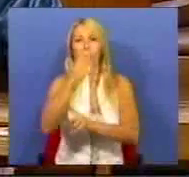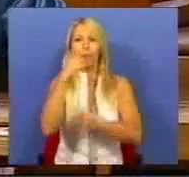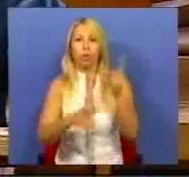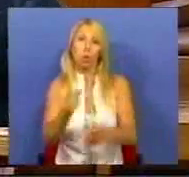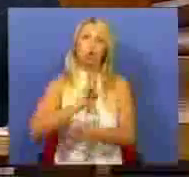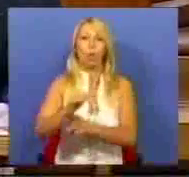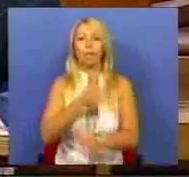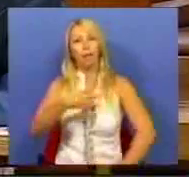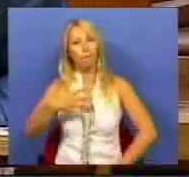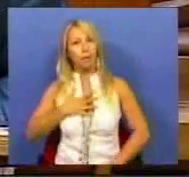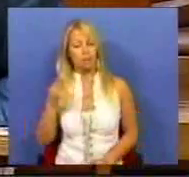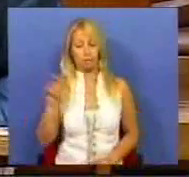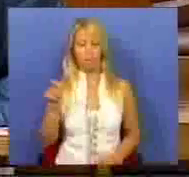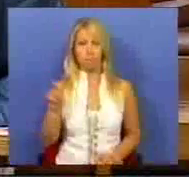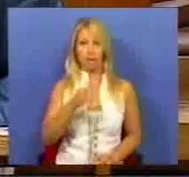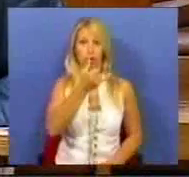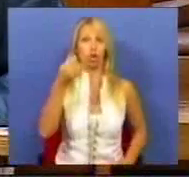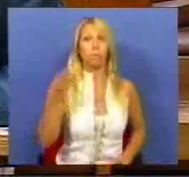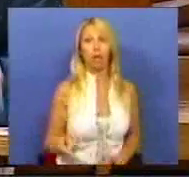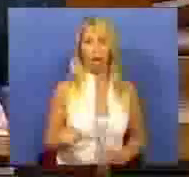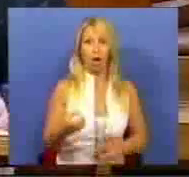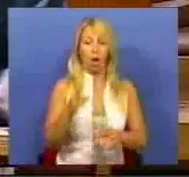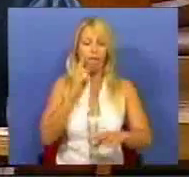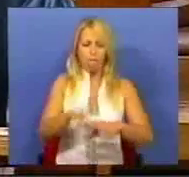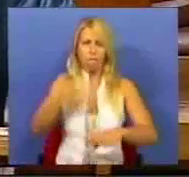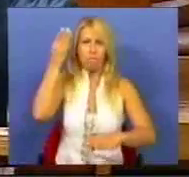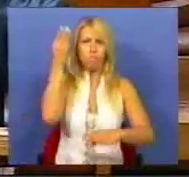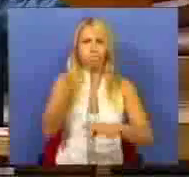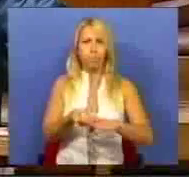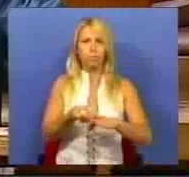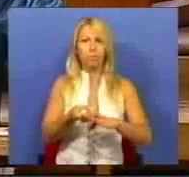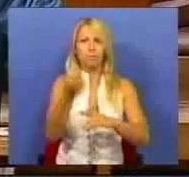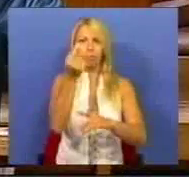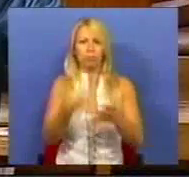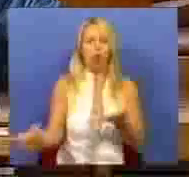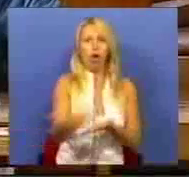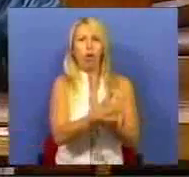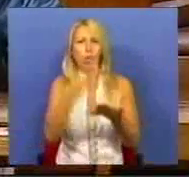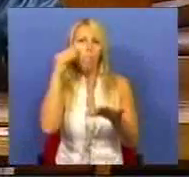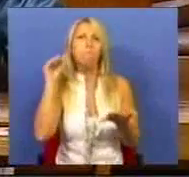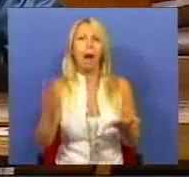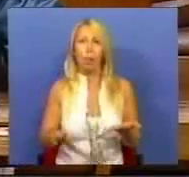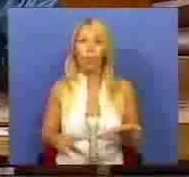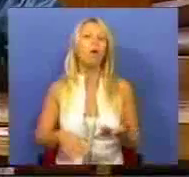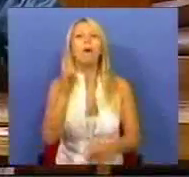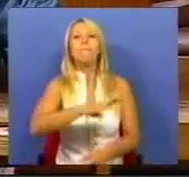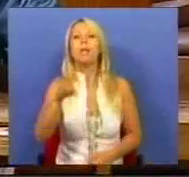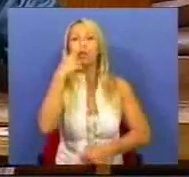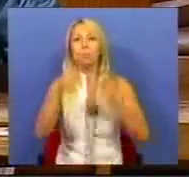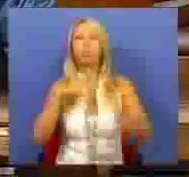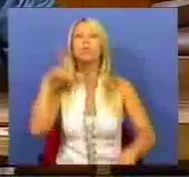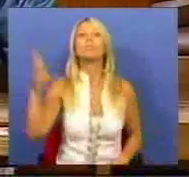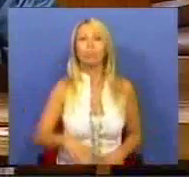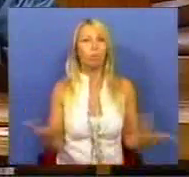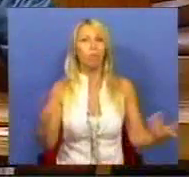empresas. Nestes meses de 2009, multiplicou-se por 3 a margem de lucro dos bancos. Milhões de portugueses são reféns